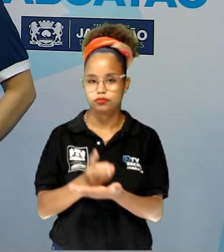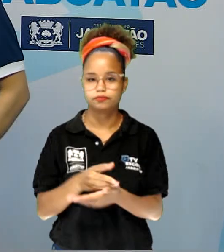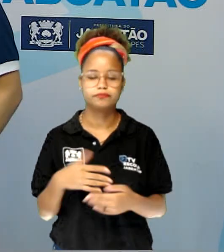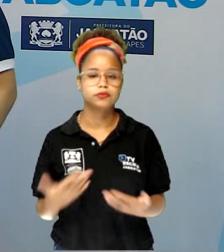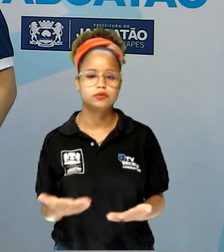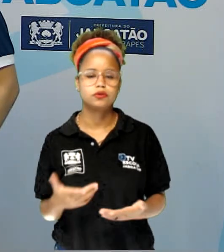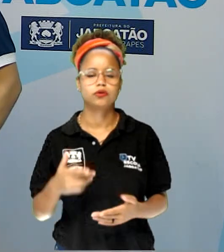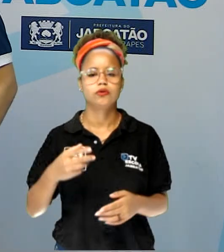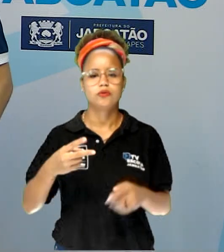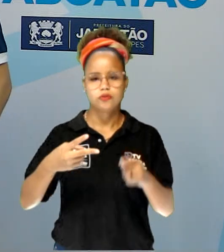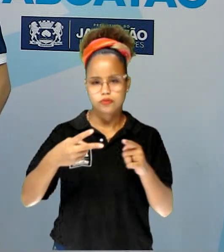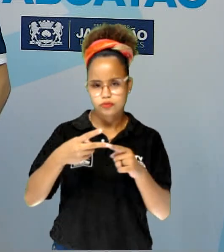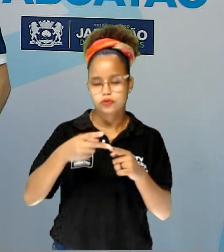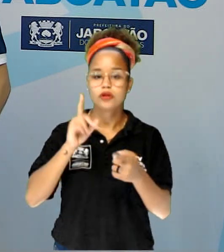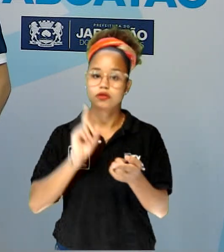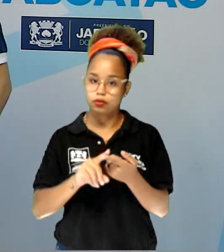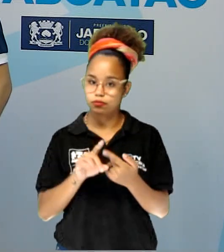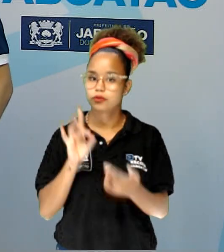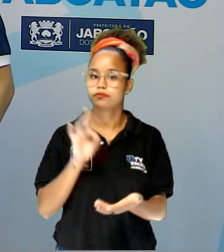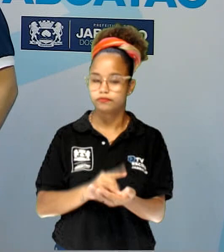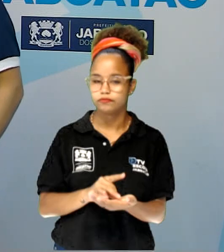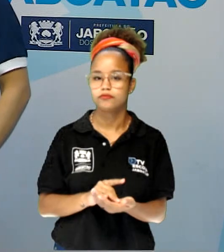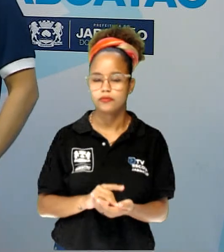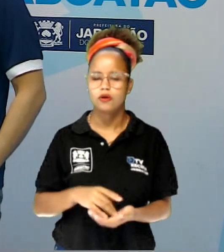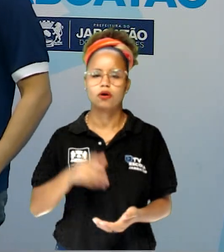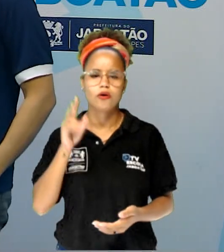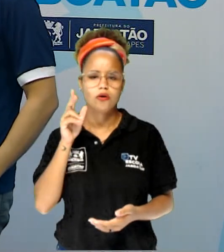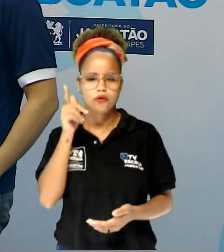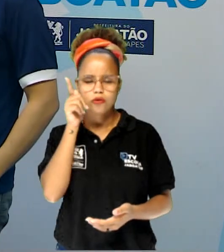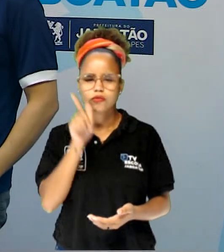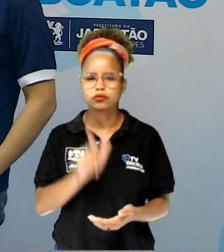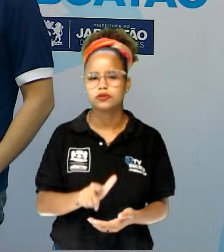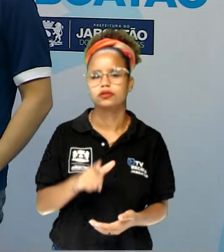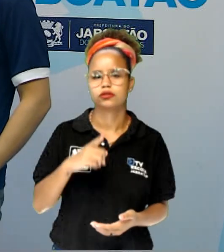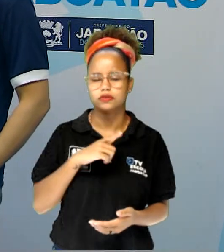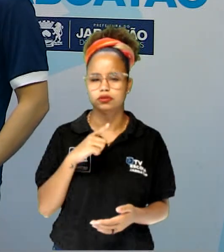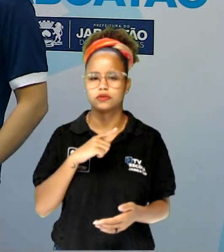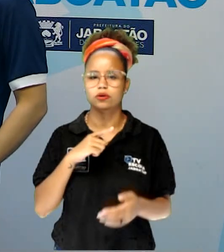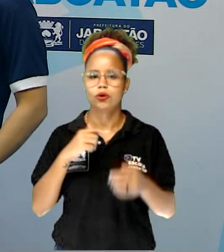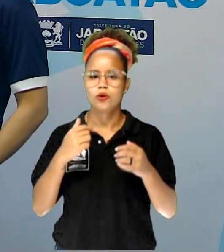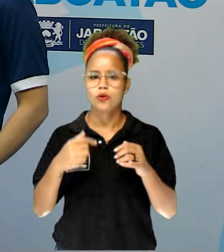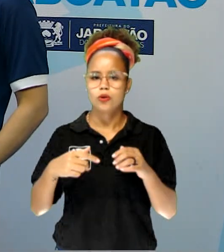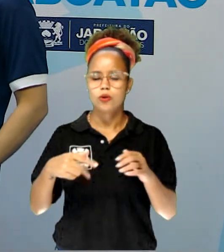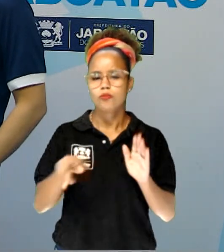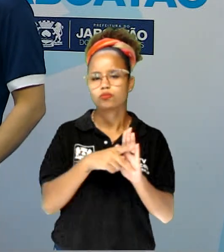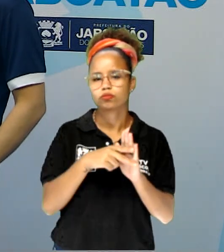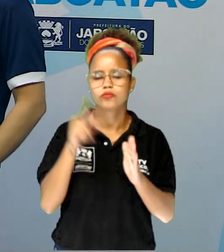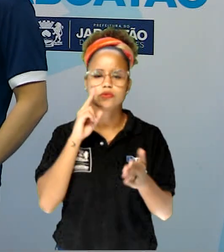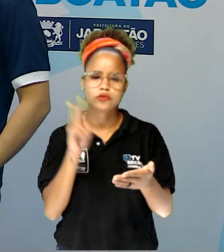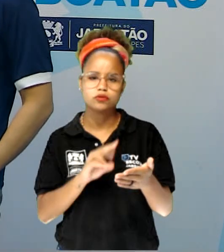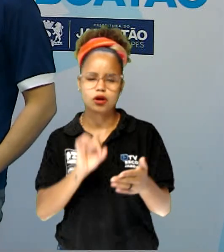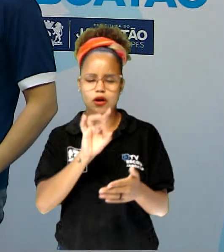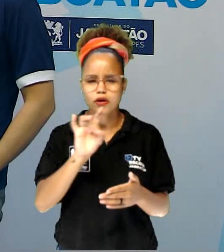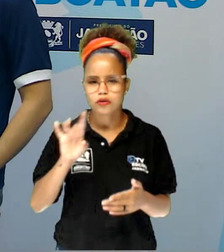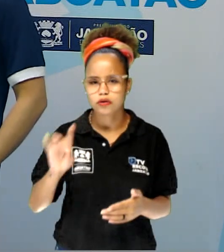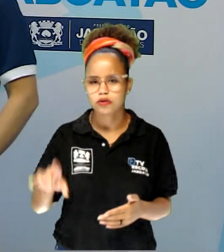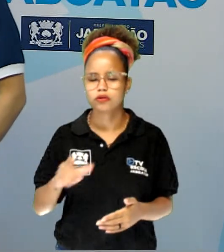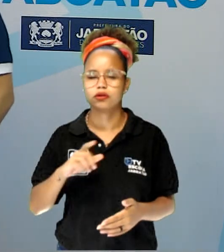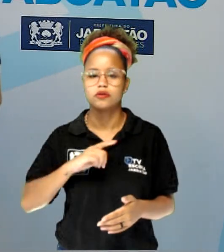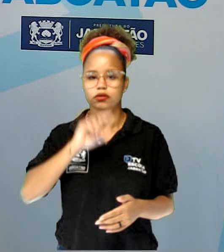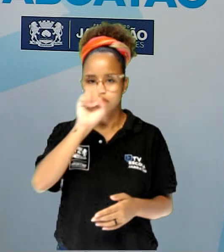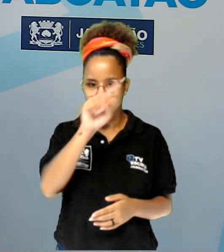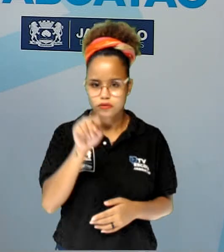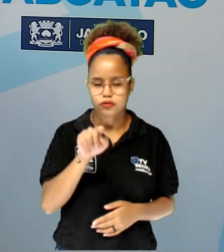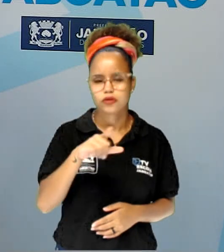o item 2 ele também é verdadeiro. A gente consegue comprovar diante da própria leitura que cada sinal desse de pontuação expressa,